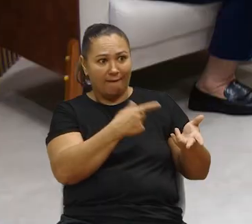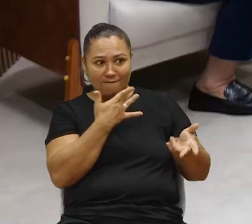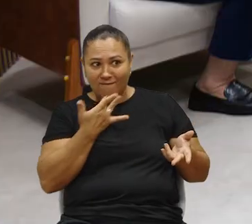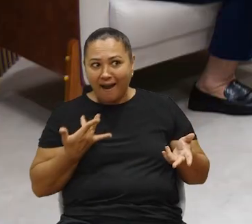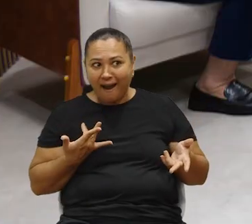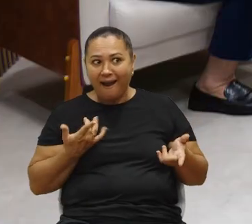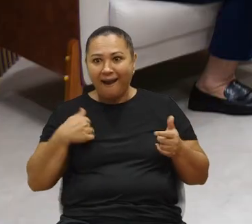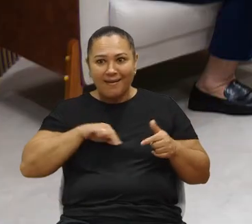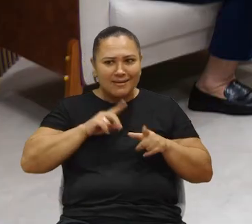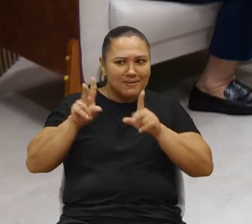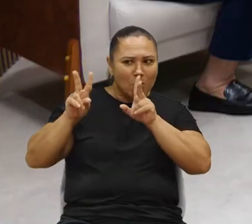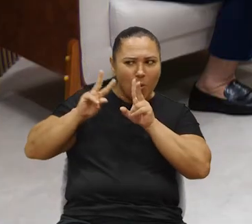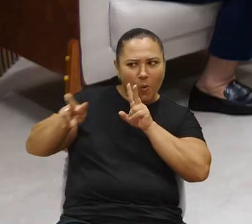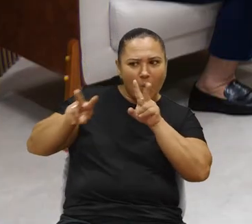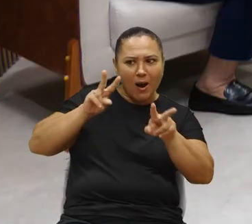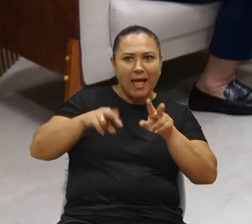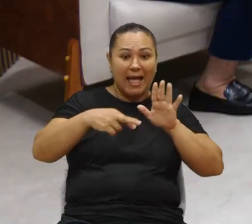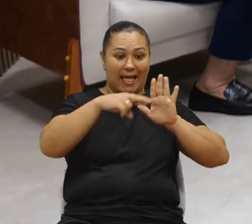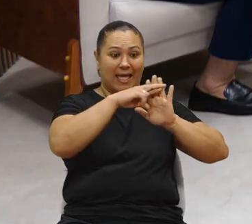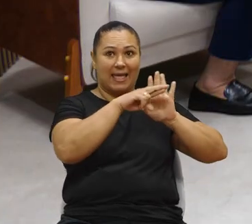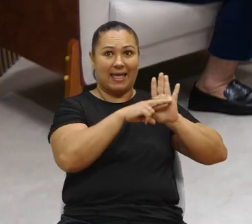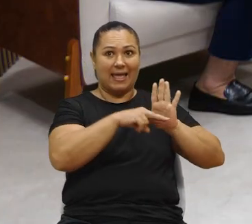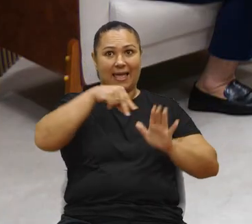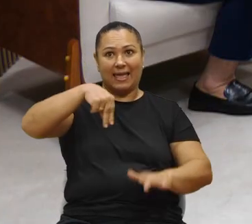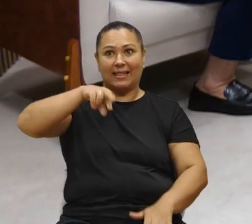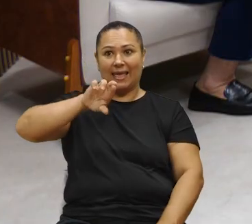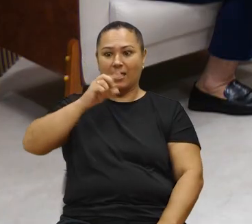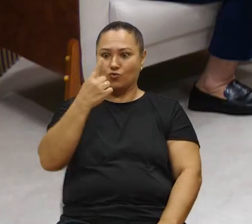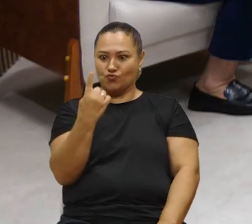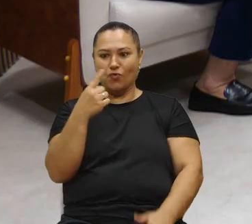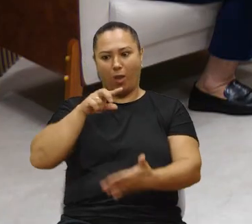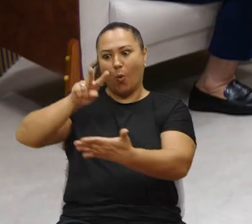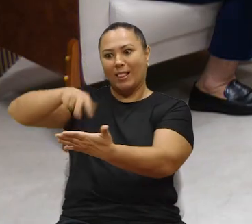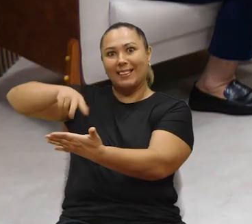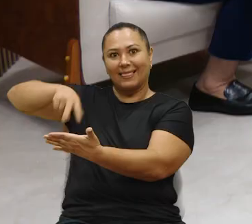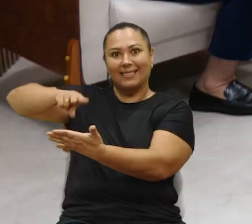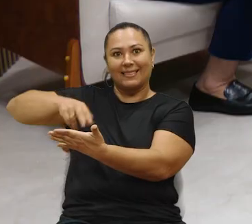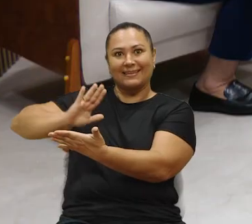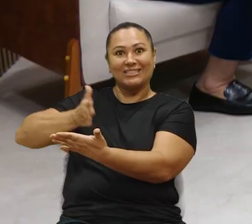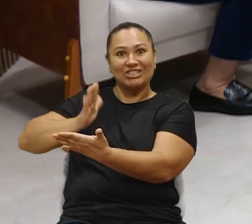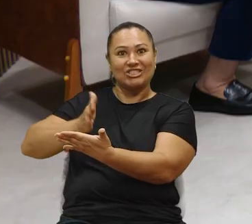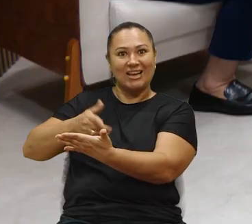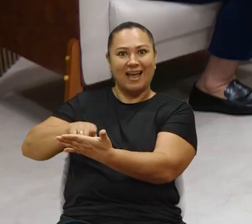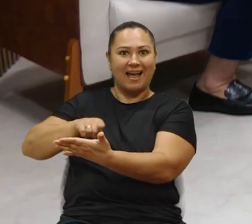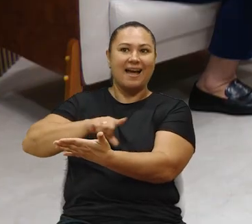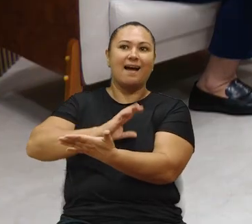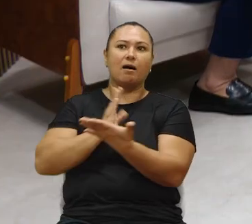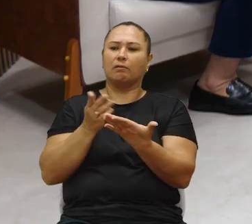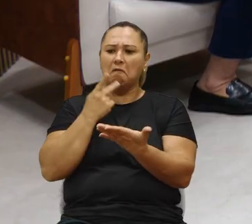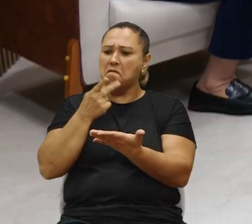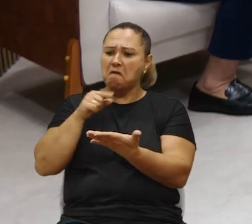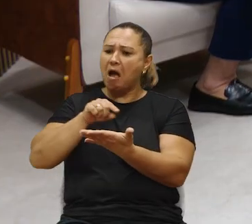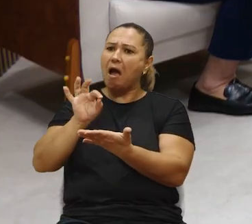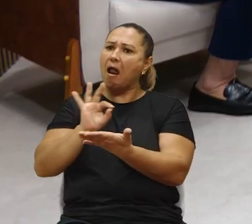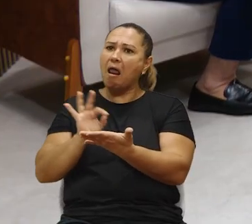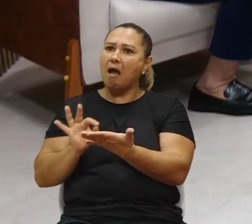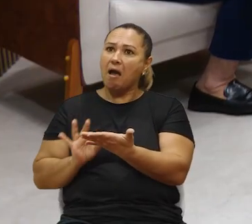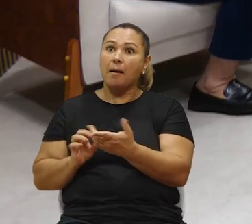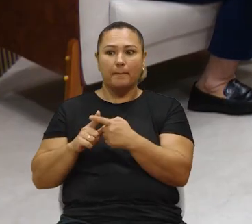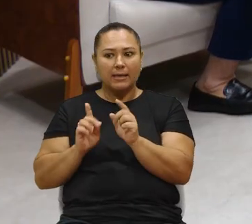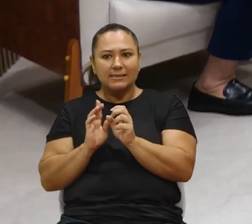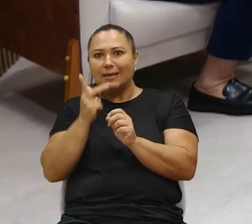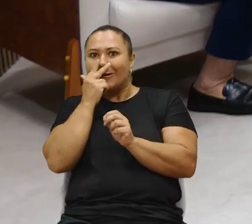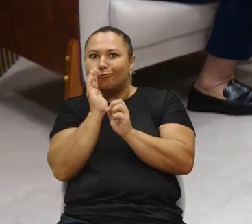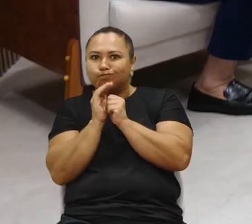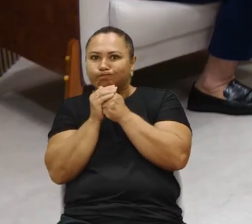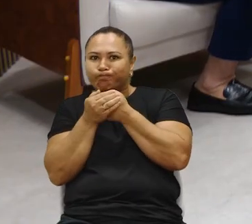sobre isso, assim, é fácil fazer esse exercício? A norma, a NR1, eu li toda ela, tanto a que está em vigor quanto a outra, não fala